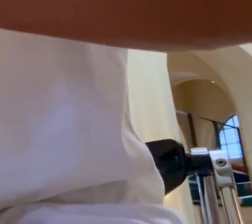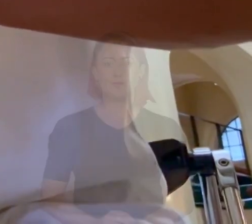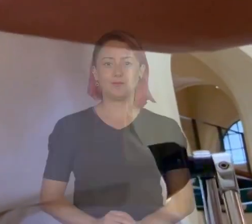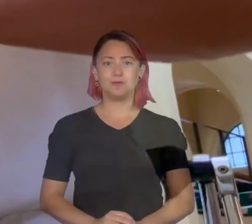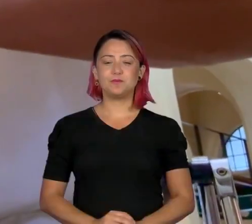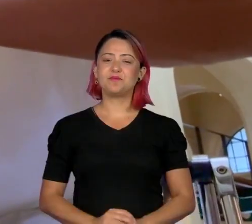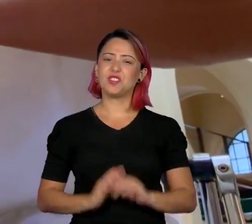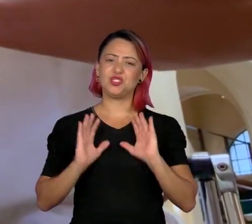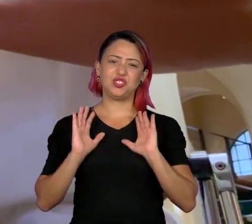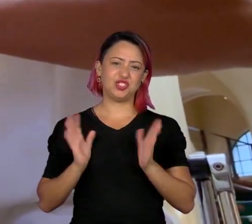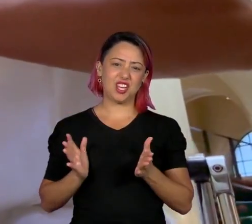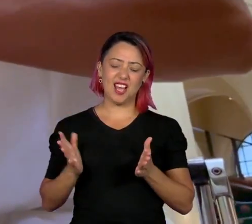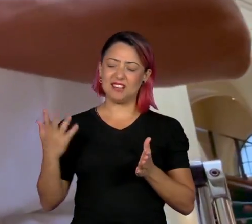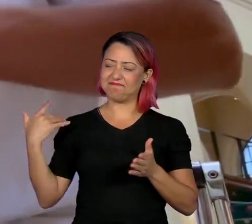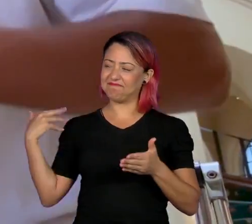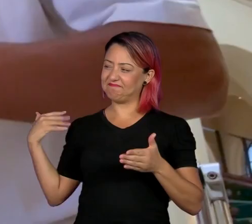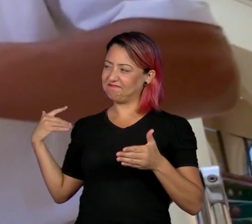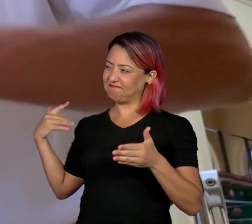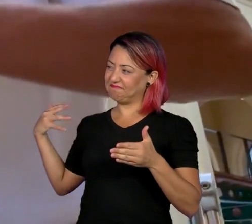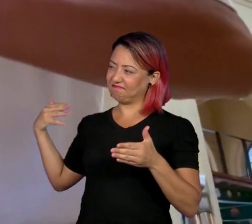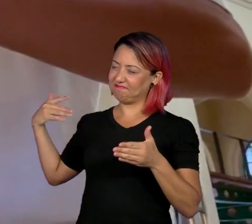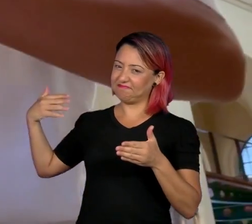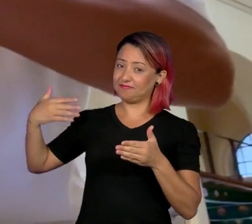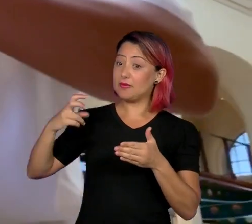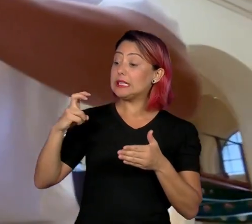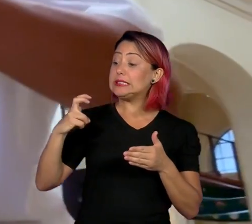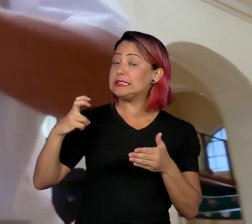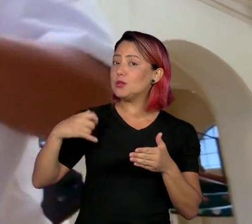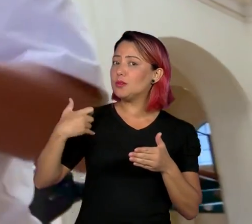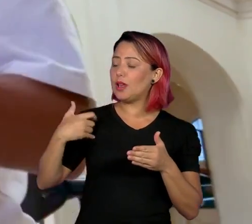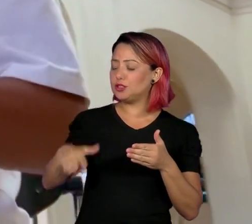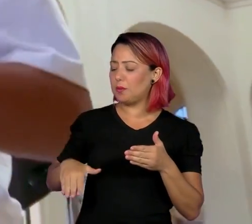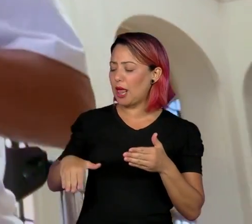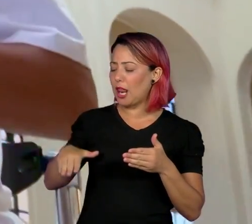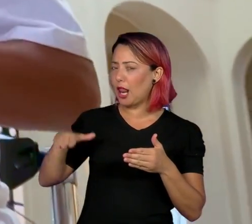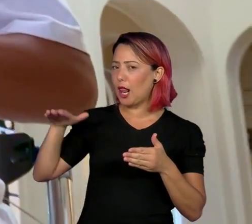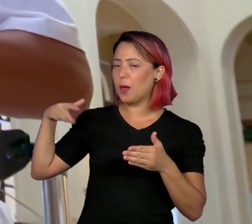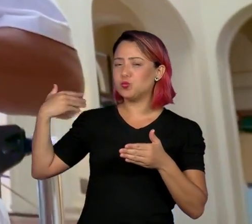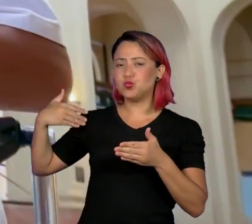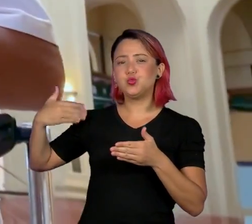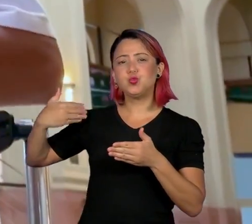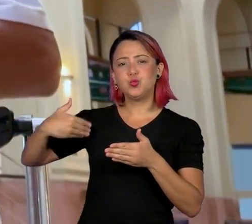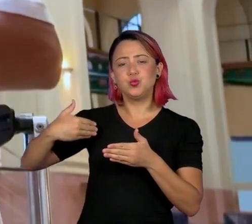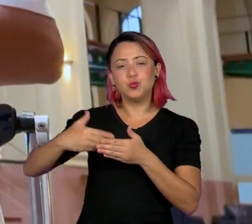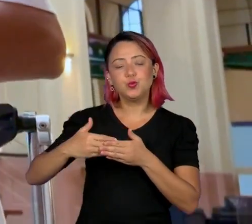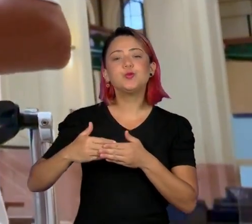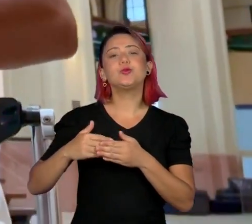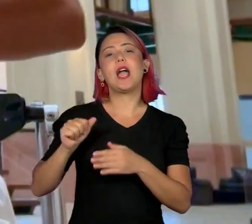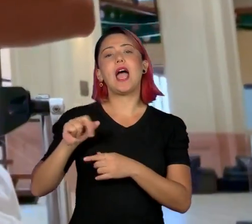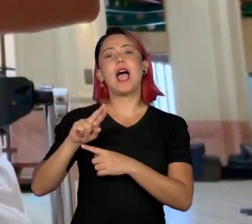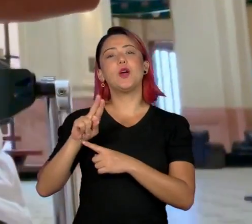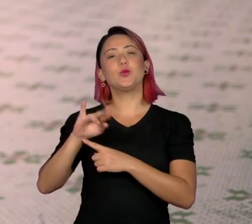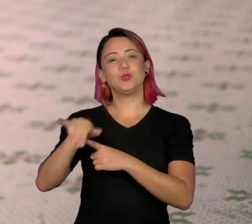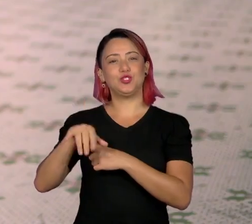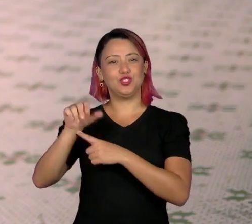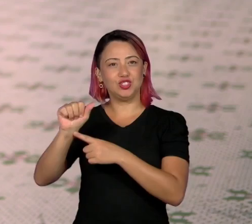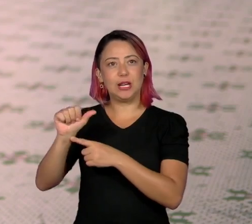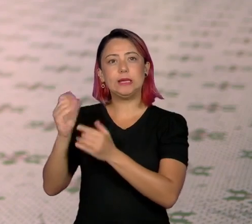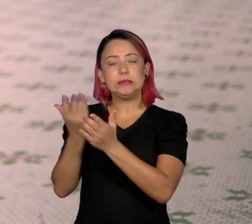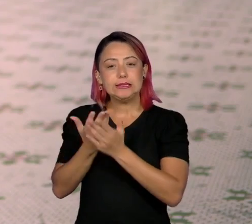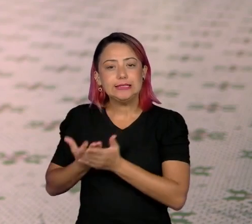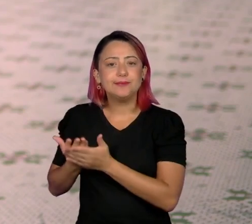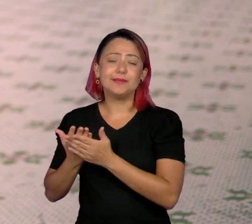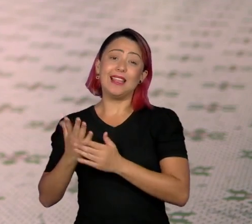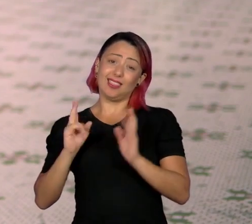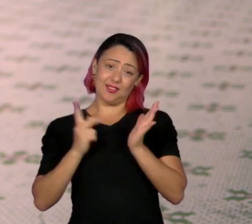Desde os 5 anos eu faço aula de música em Arujá, na Escola Livre de Música. Arujá, que é minha cidade natal. Minha casa sempre teve música,